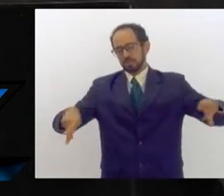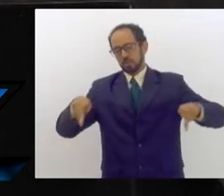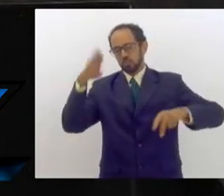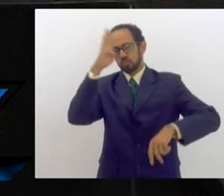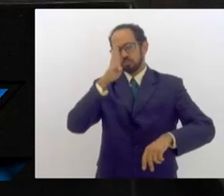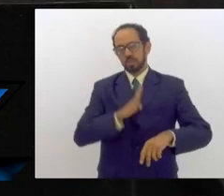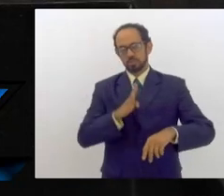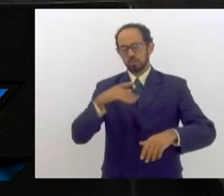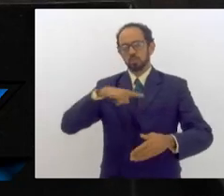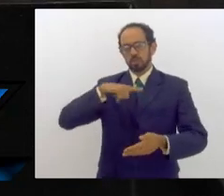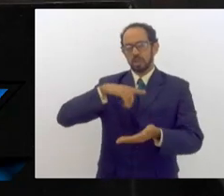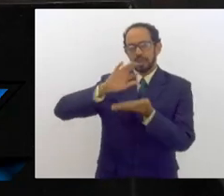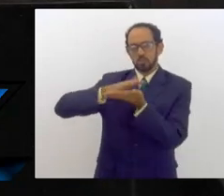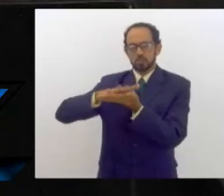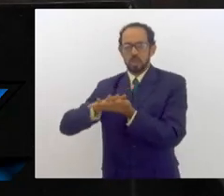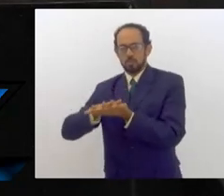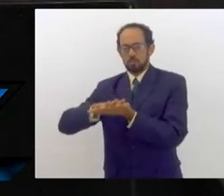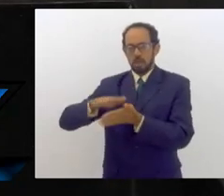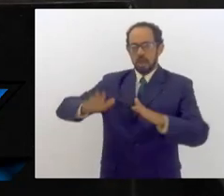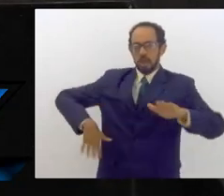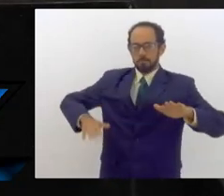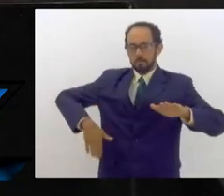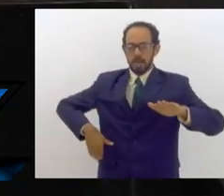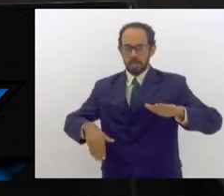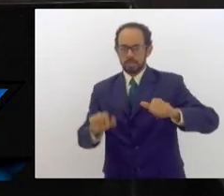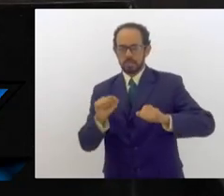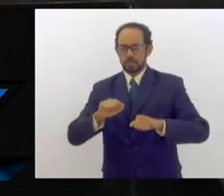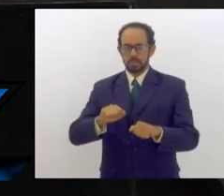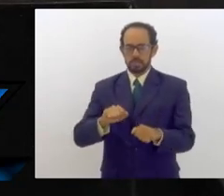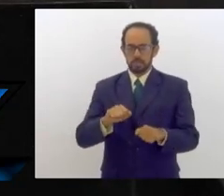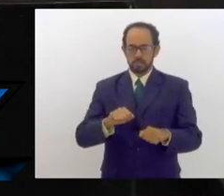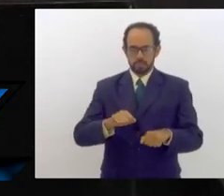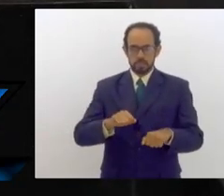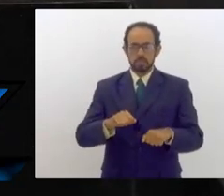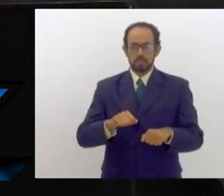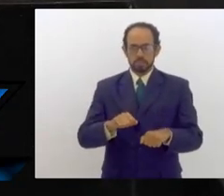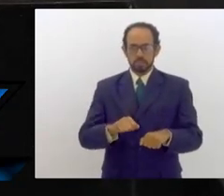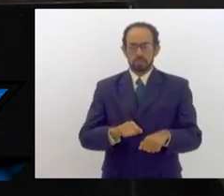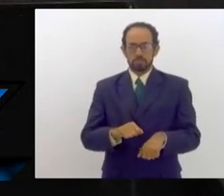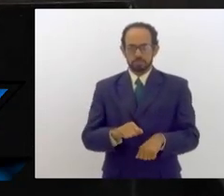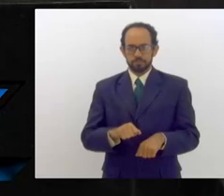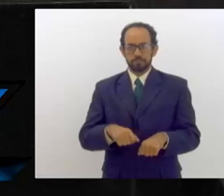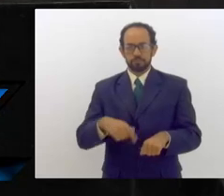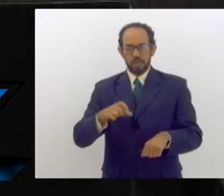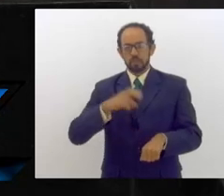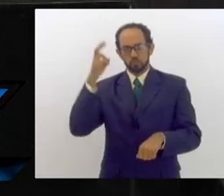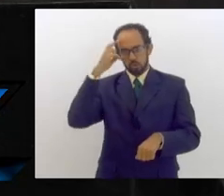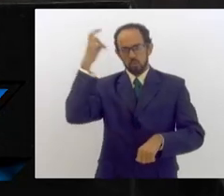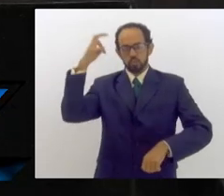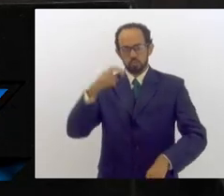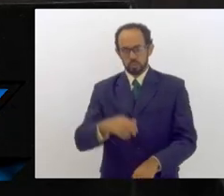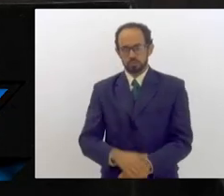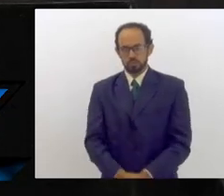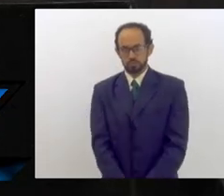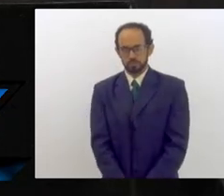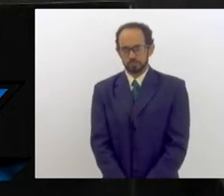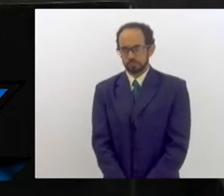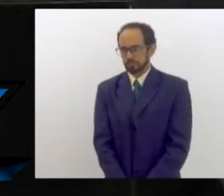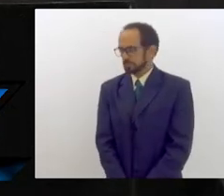no samba que tem na praia que tem no seu direito ao lazer a sua cultura